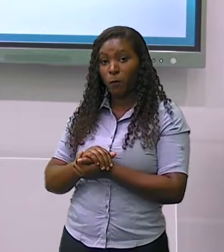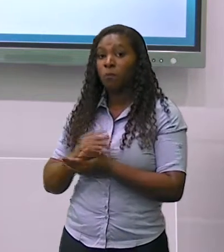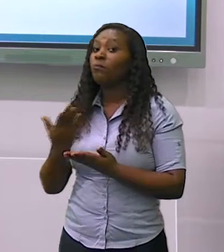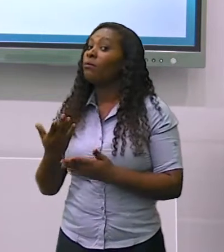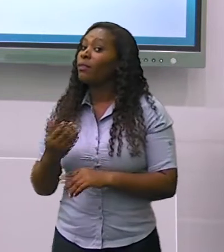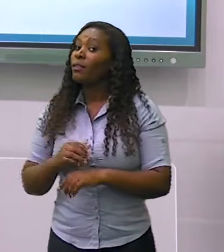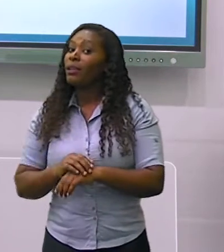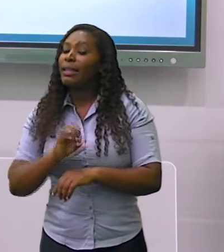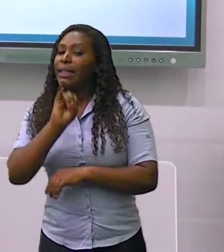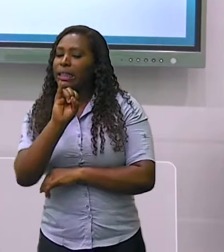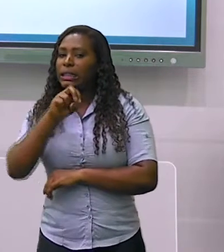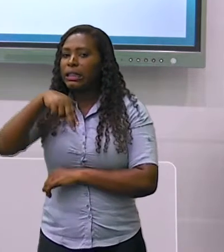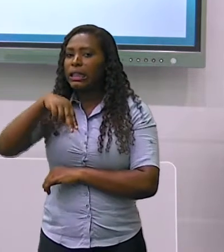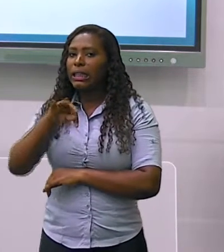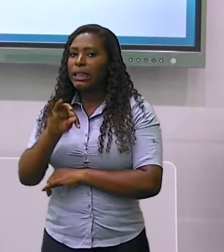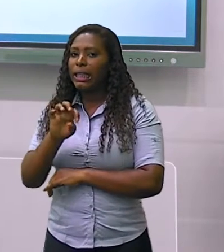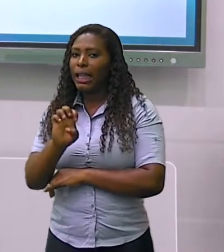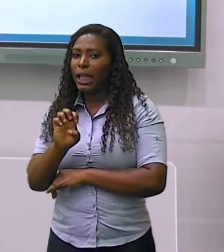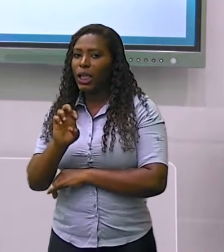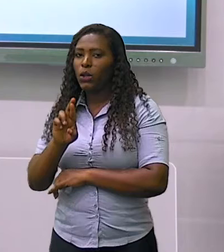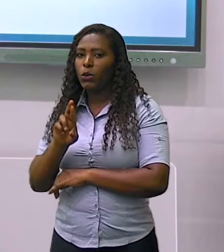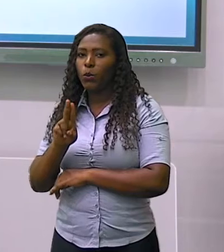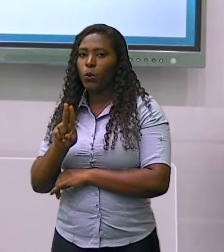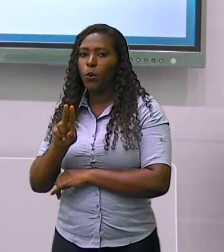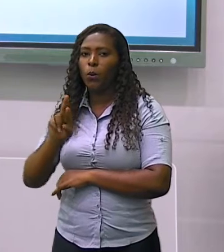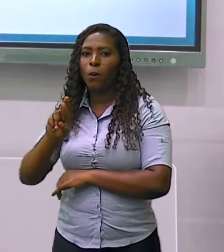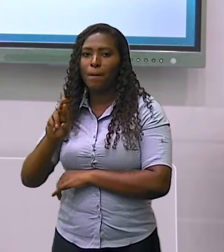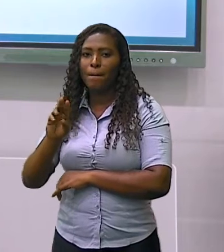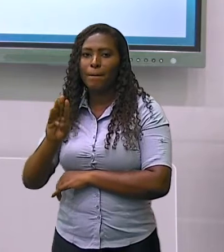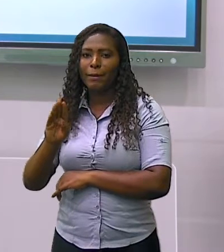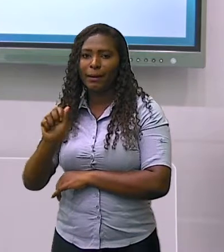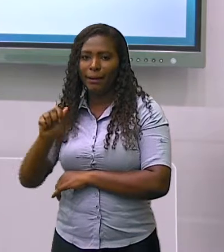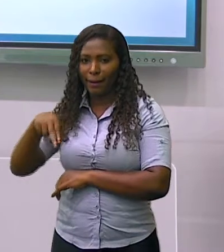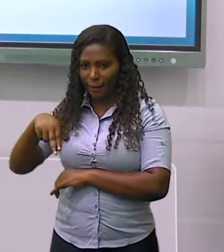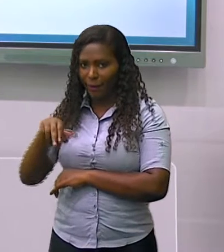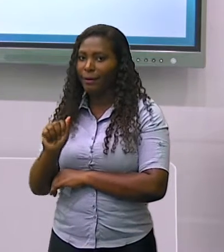uma cidade e outra, este deslocamento.